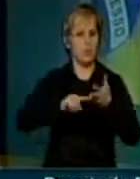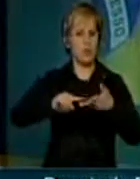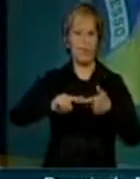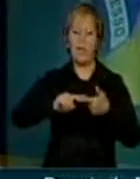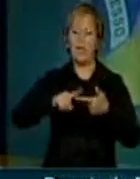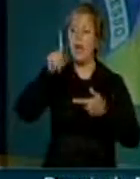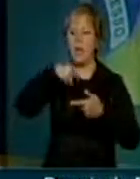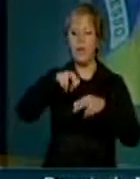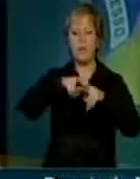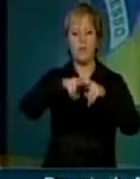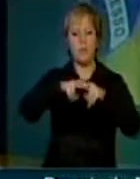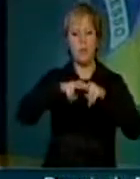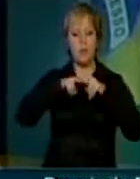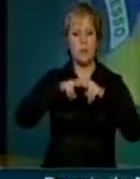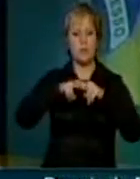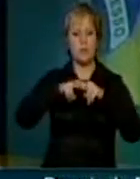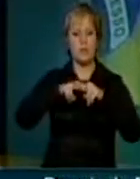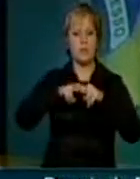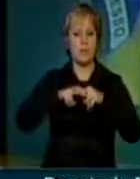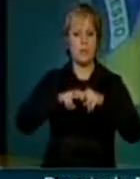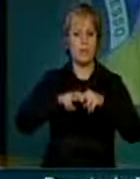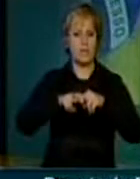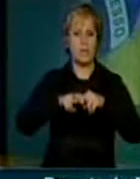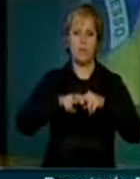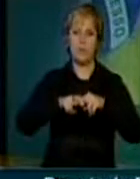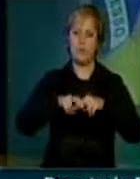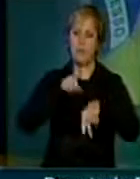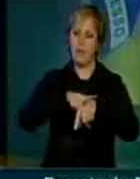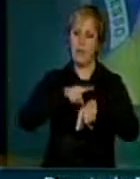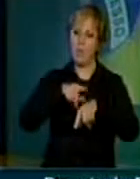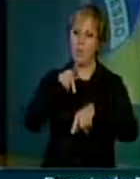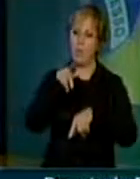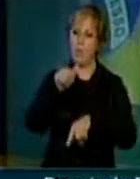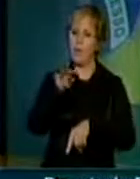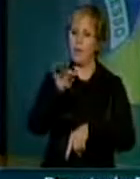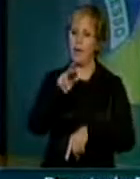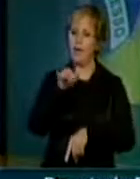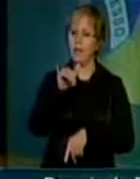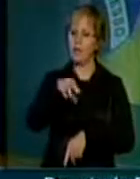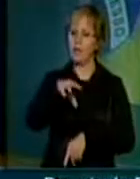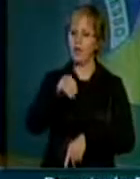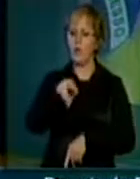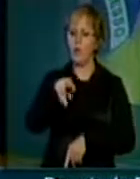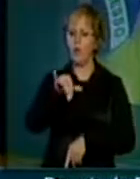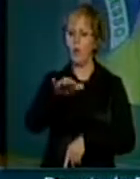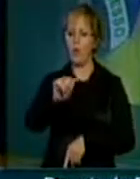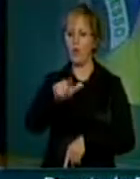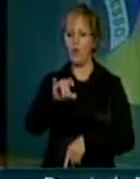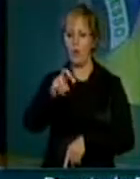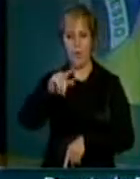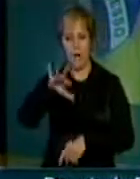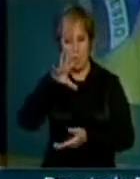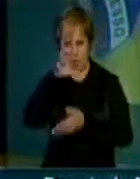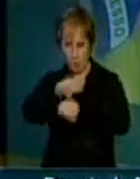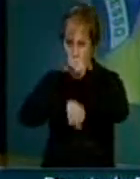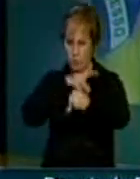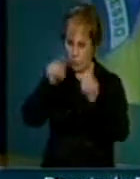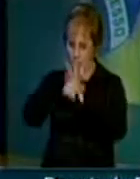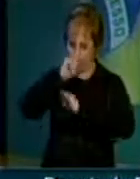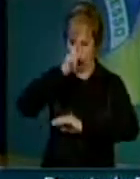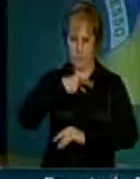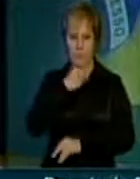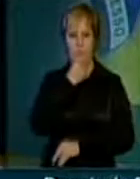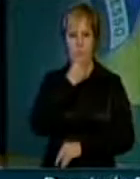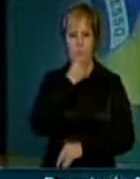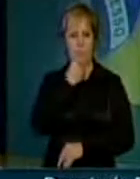filho direto e dileto do patrimonialismo. As formas de discriminar pela